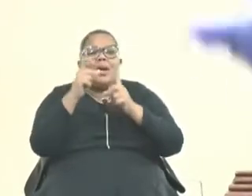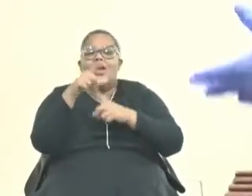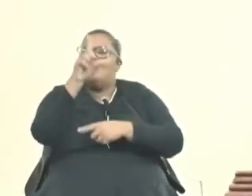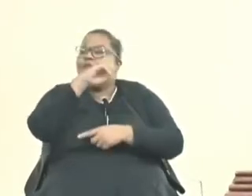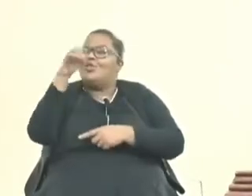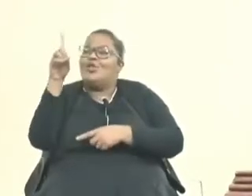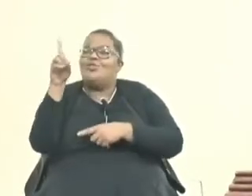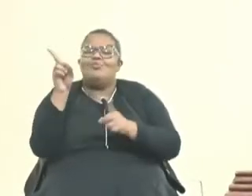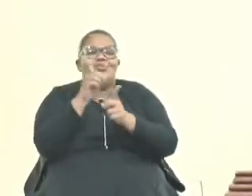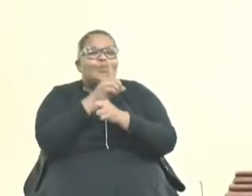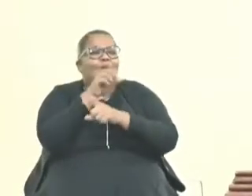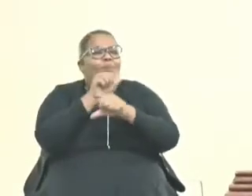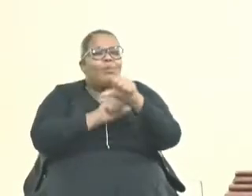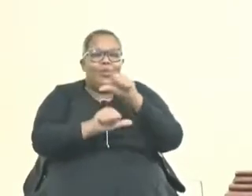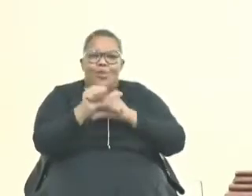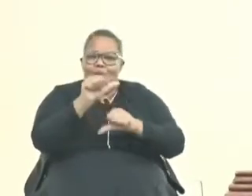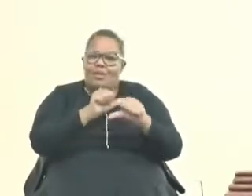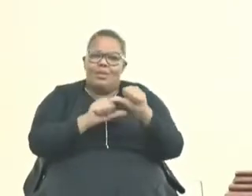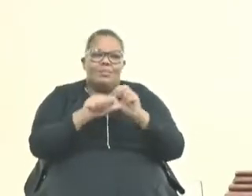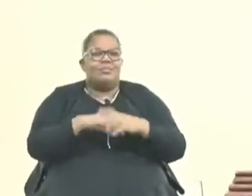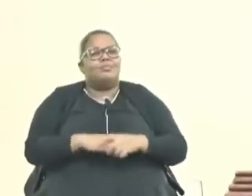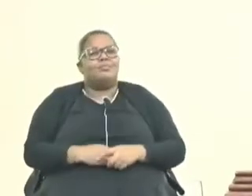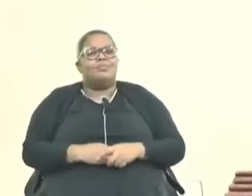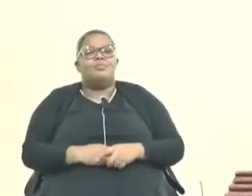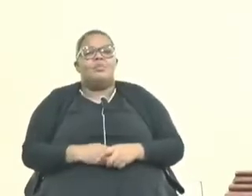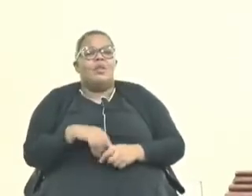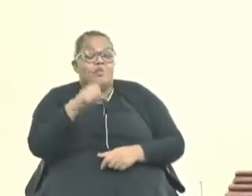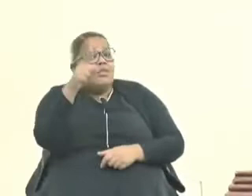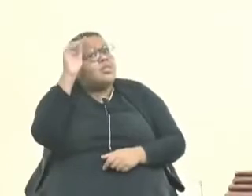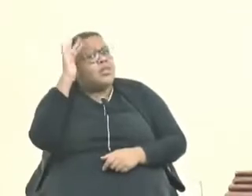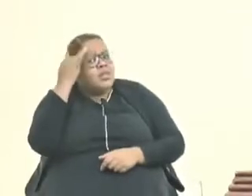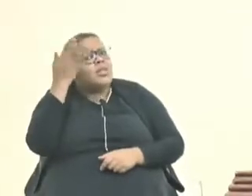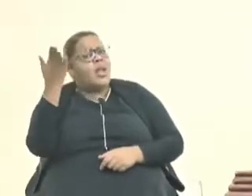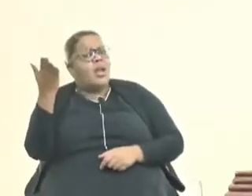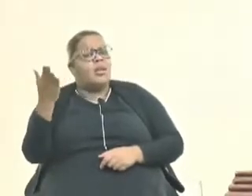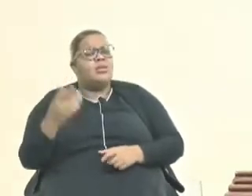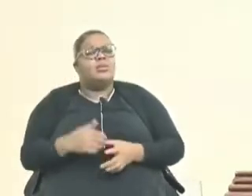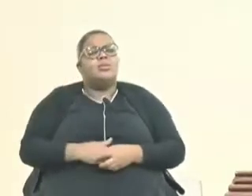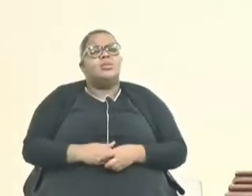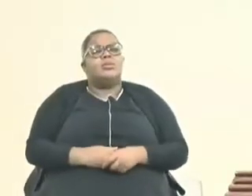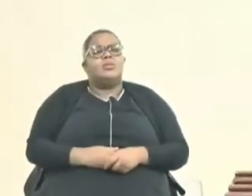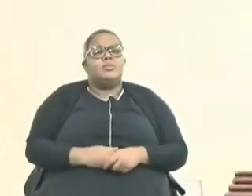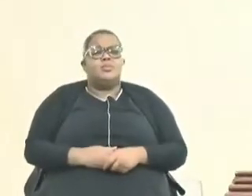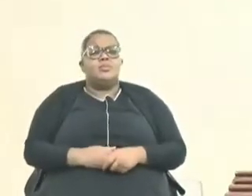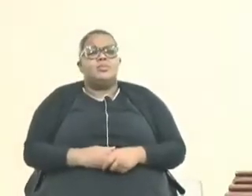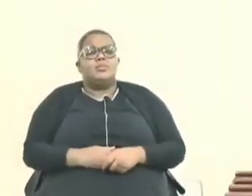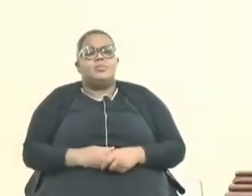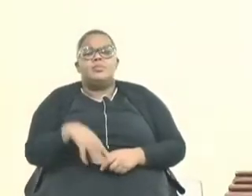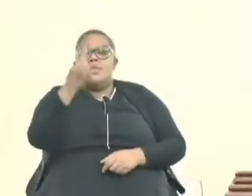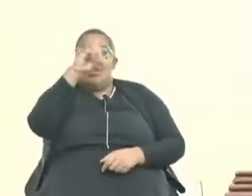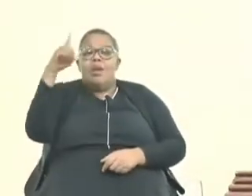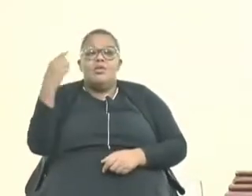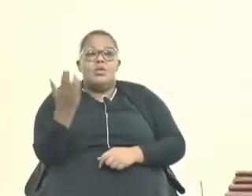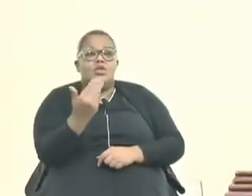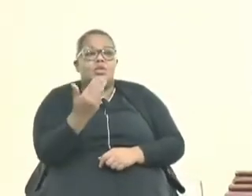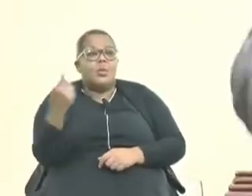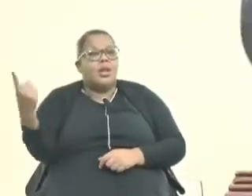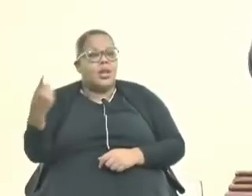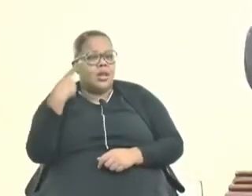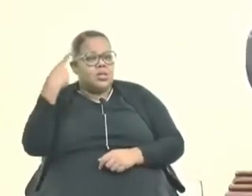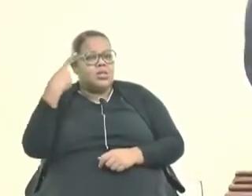não há-de passar você sabe disso meu irmão Deus está nos chamando atenção